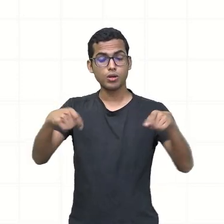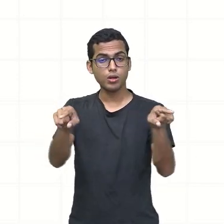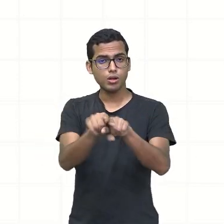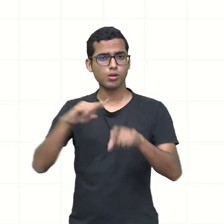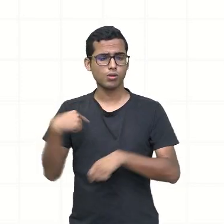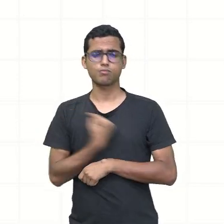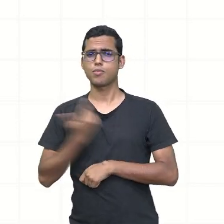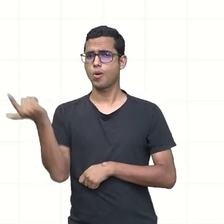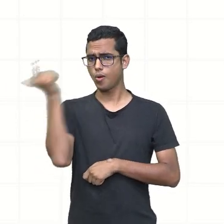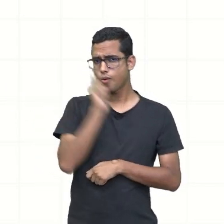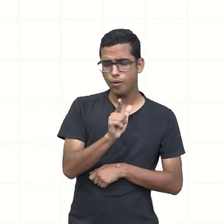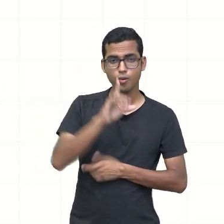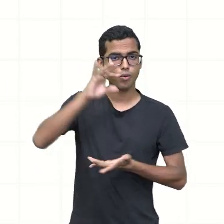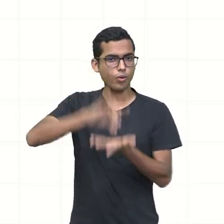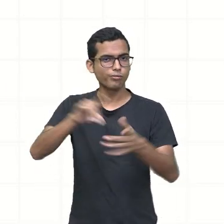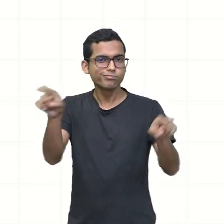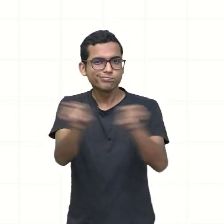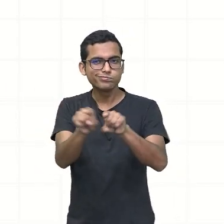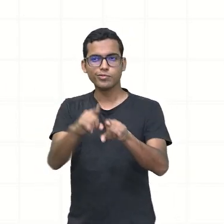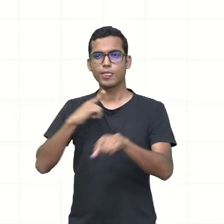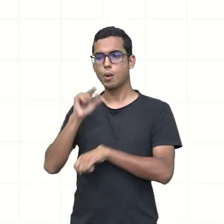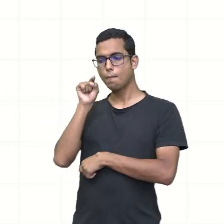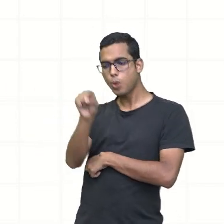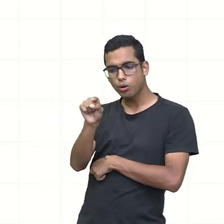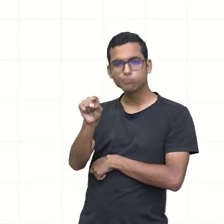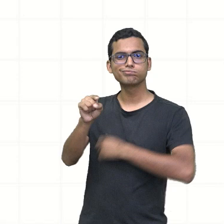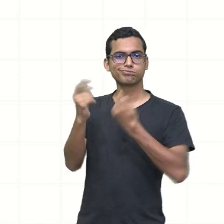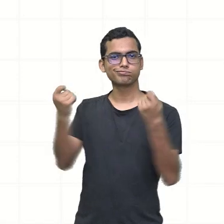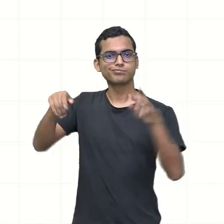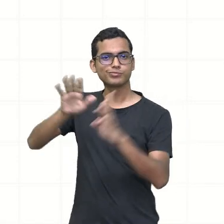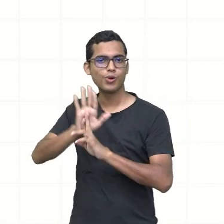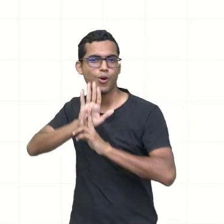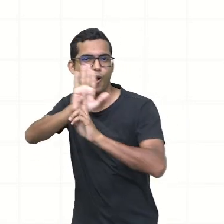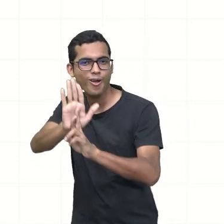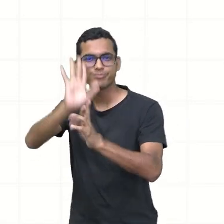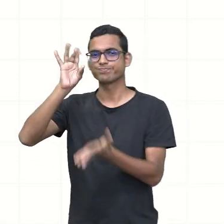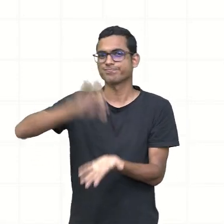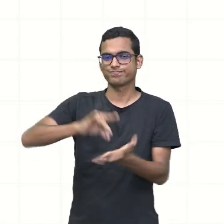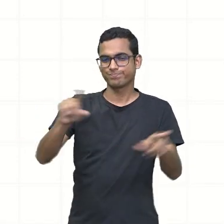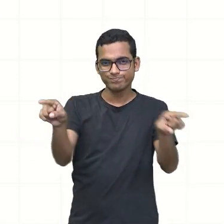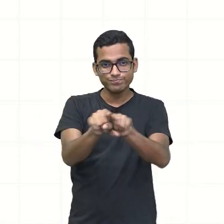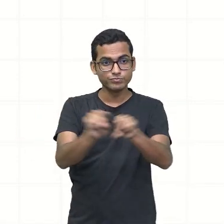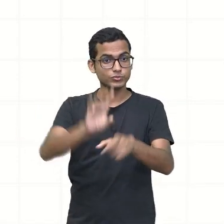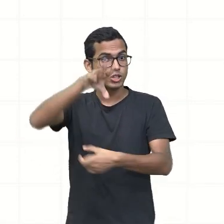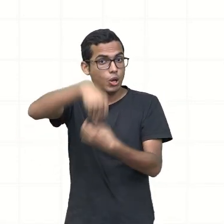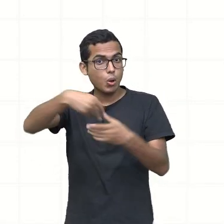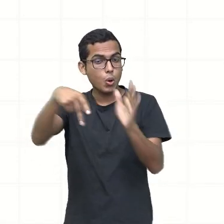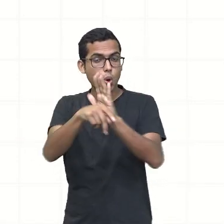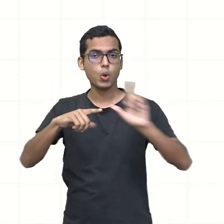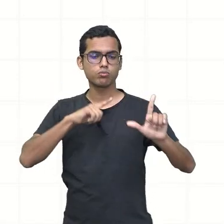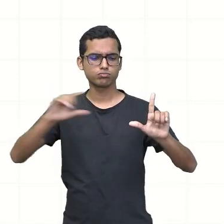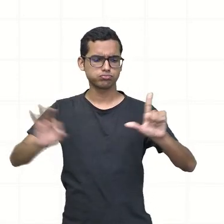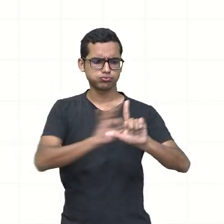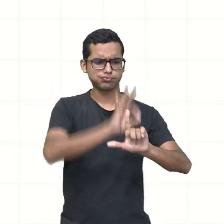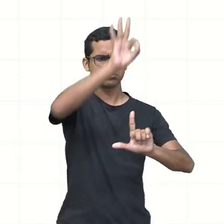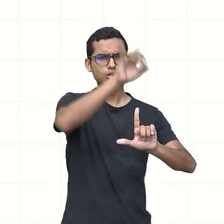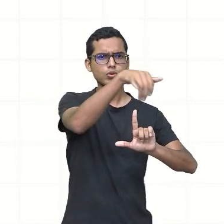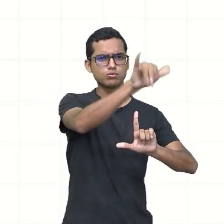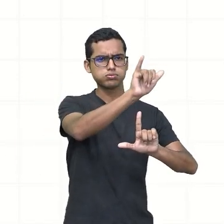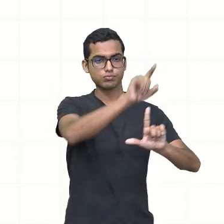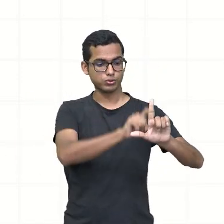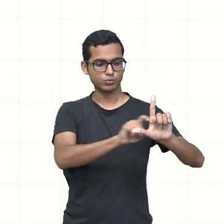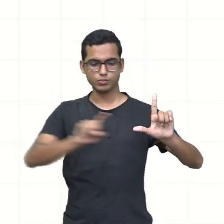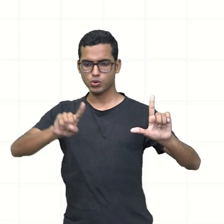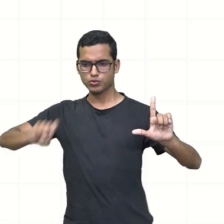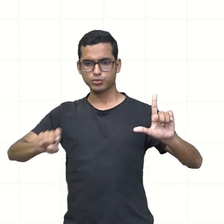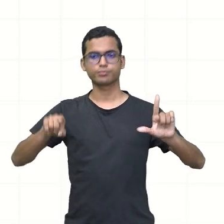consegue quando nós temos esse ponto representado em um plano cartesiano. O que nós temos aqui, ó, nada mais é do